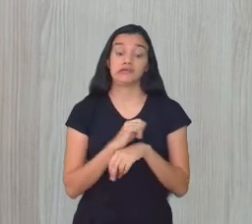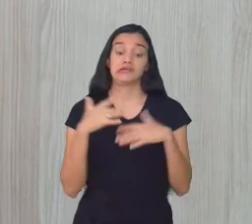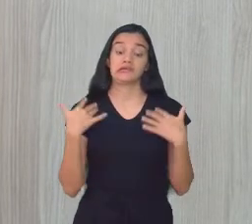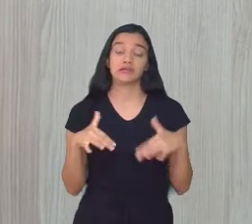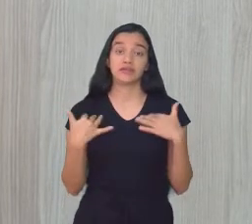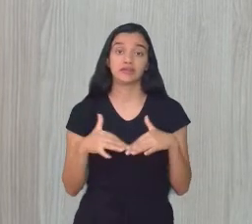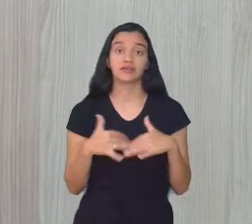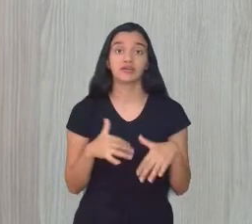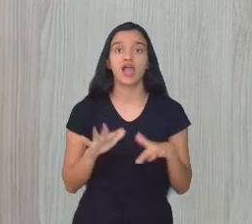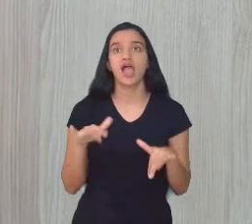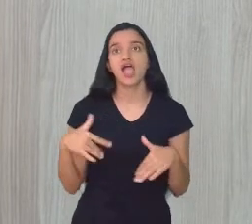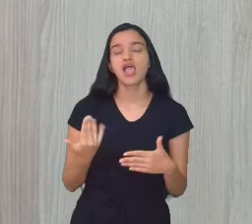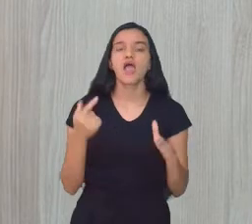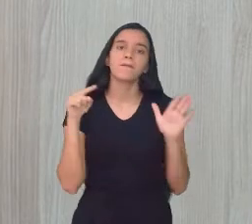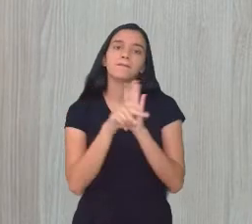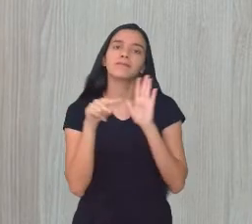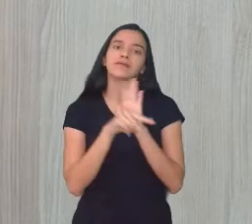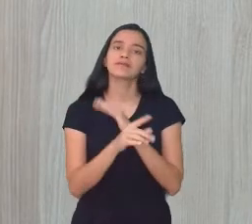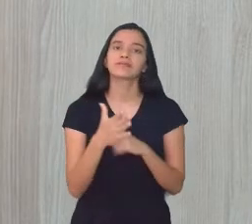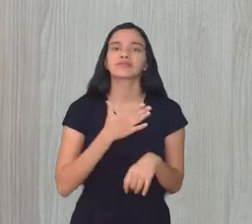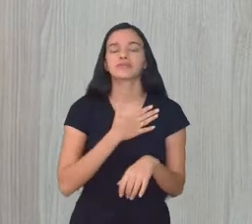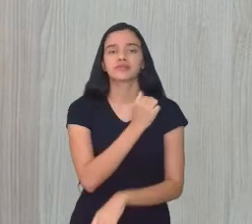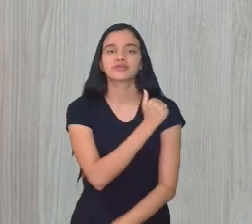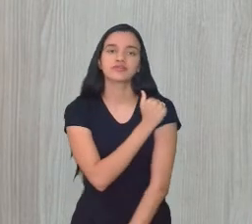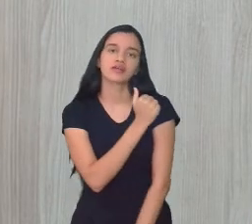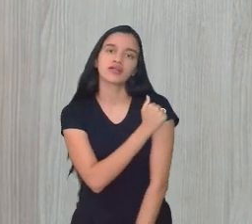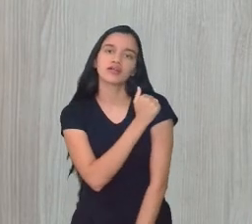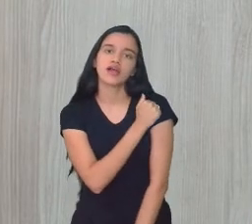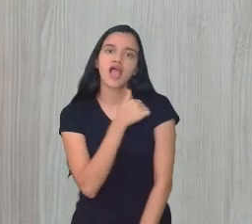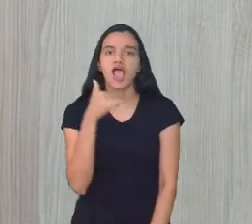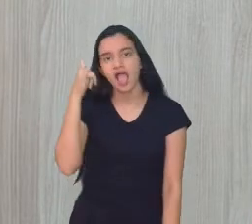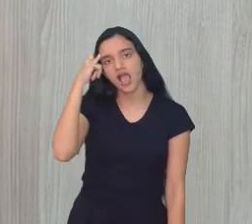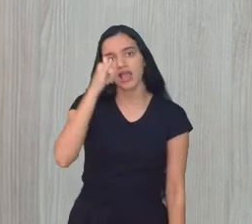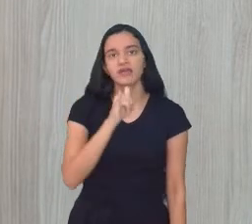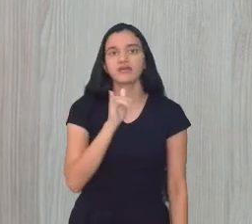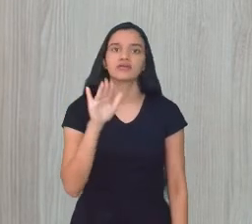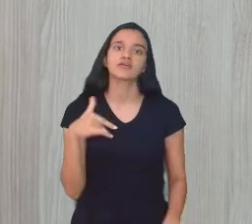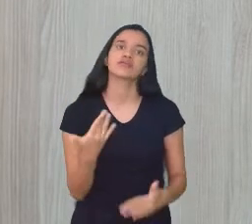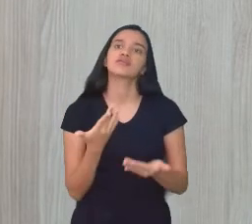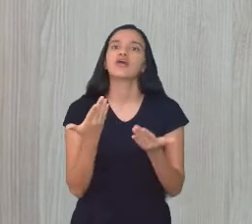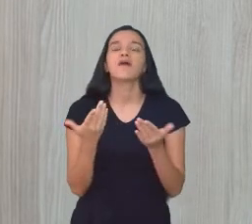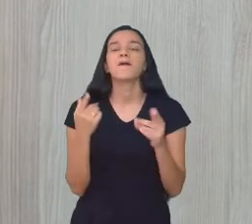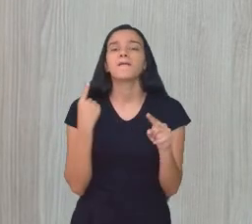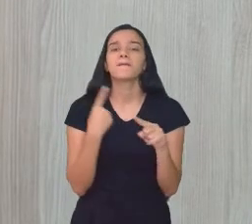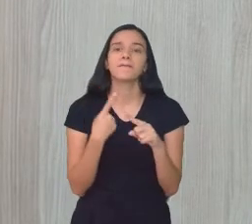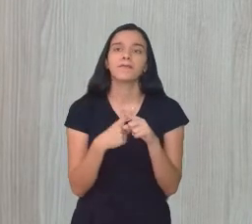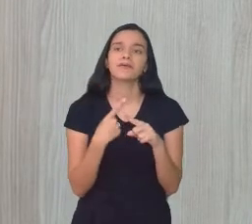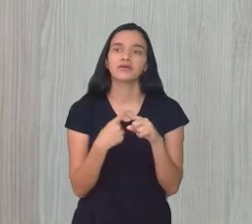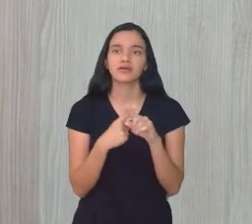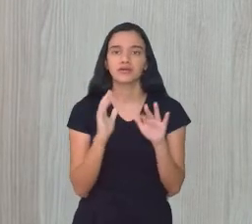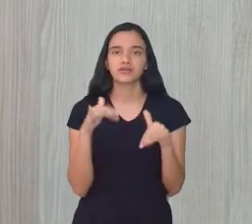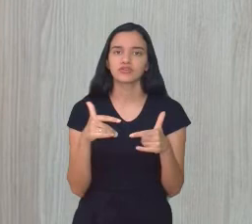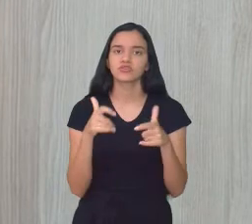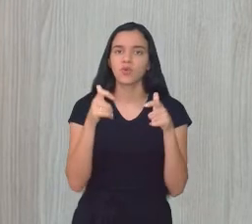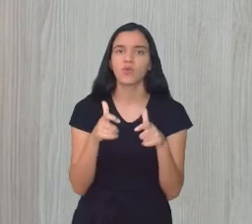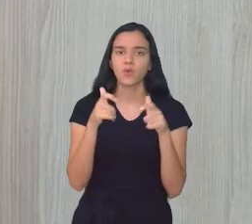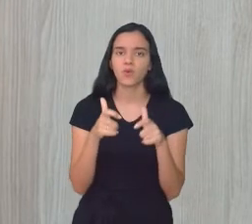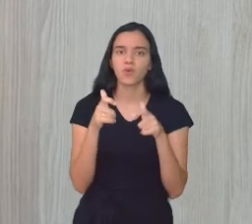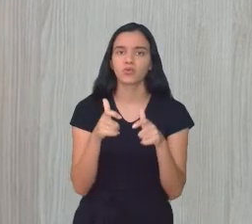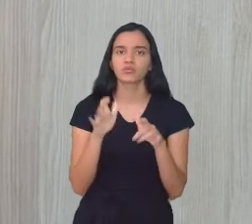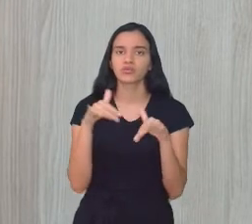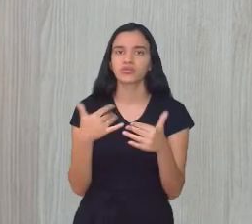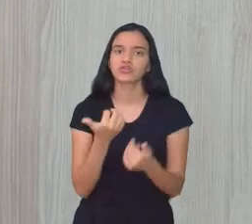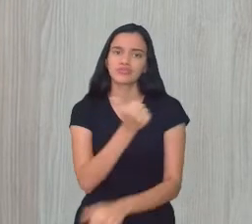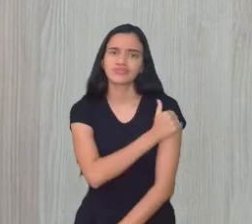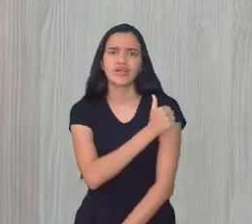coloca, eu geralmente coloco aí questões para os meus alunos e eu evito colocar de onde vem a questão, porque quando a gente coloca de onde vem a questão,